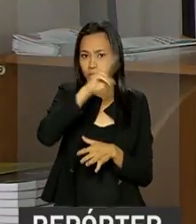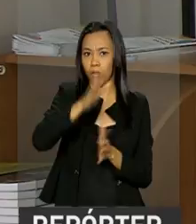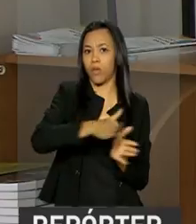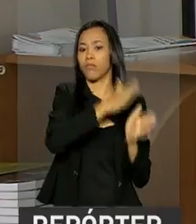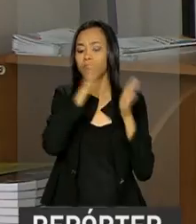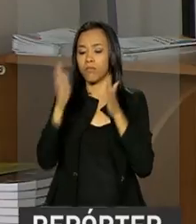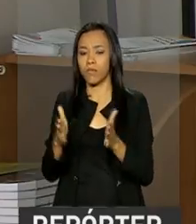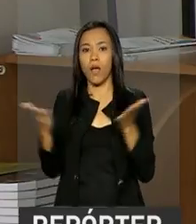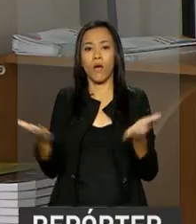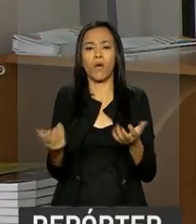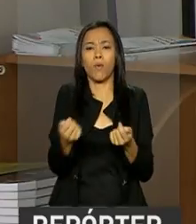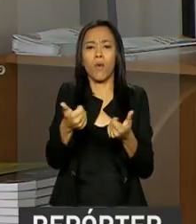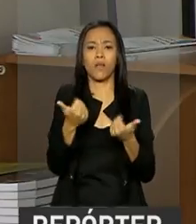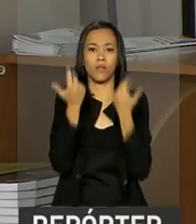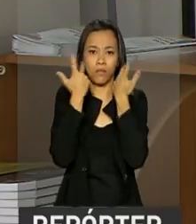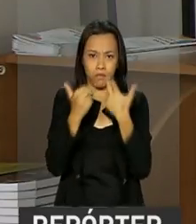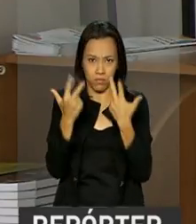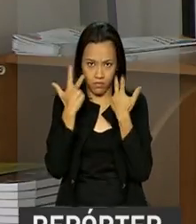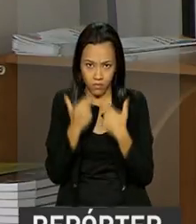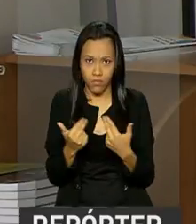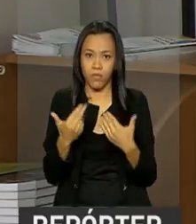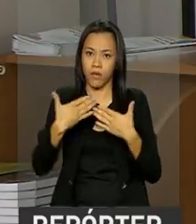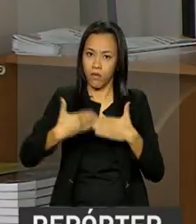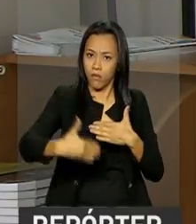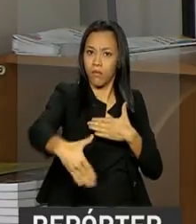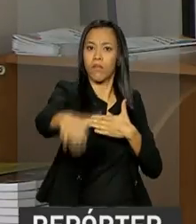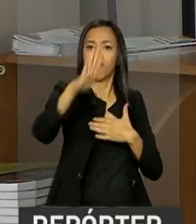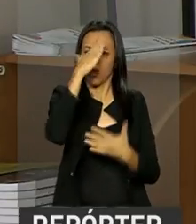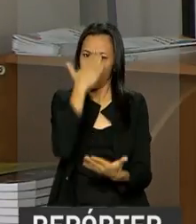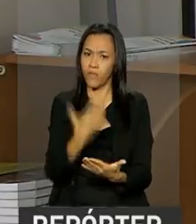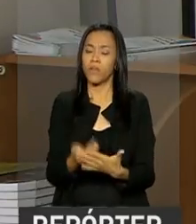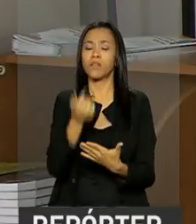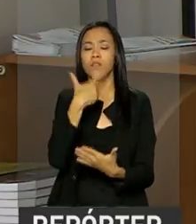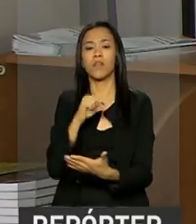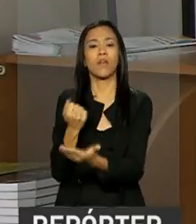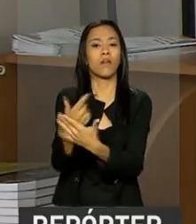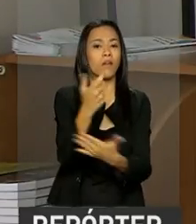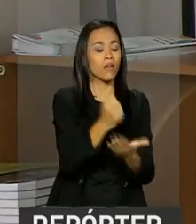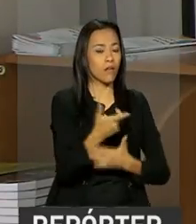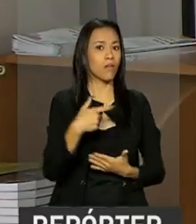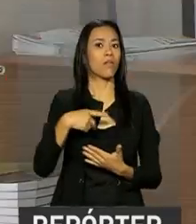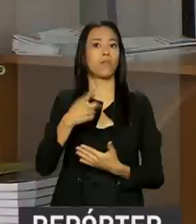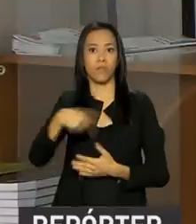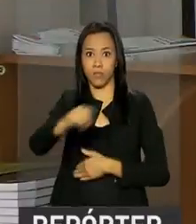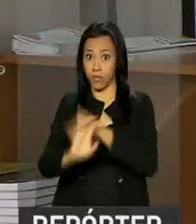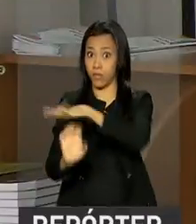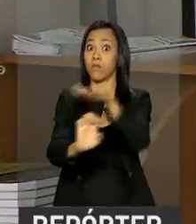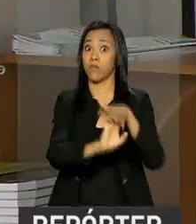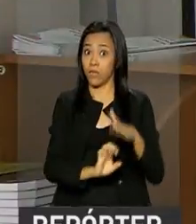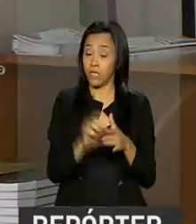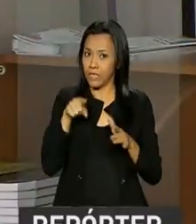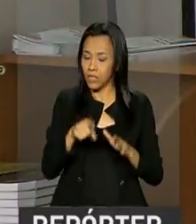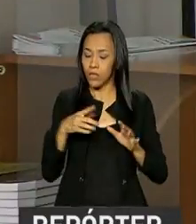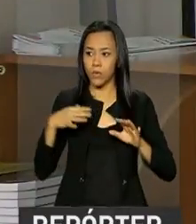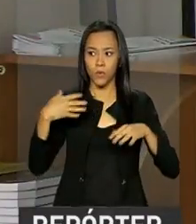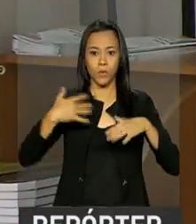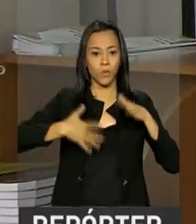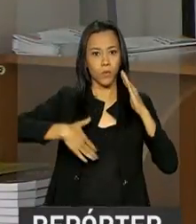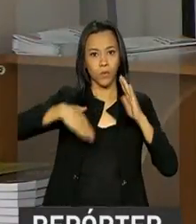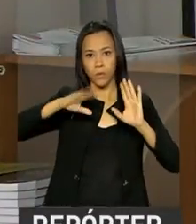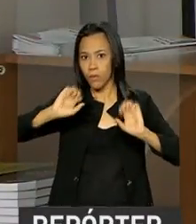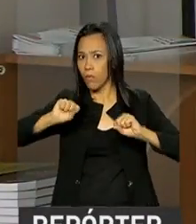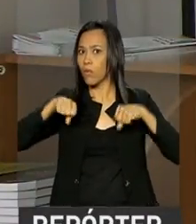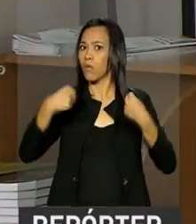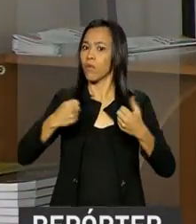quase normalidade na confiança tanto do consumidor quanto do do empresário não isso é um avanço e é um sinal